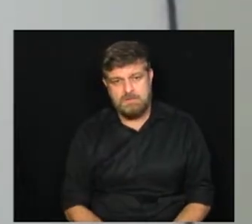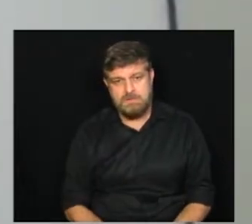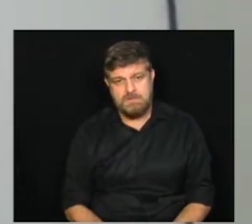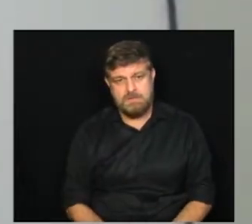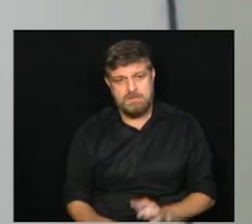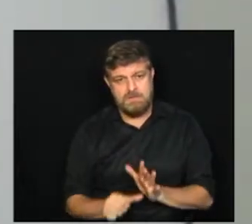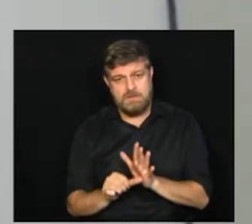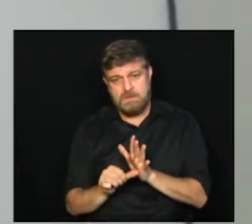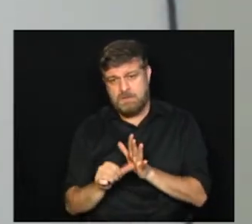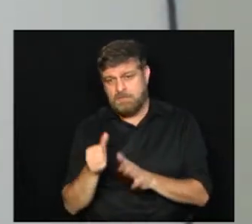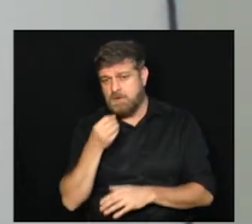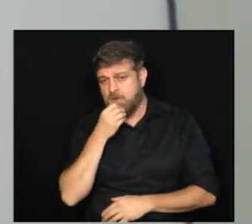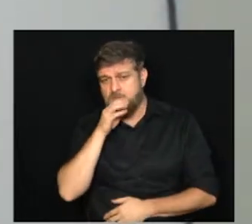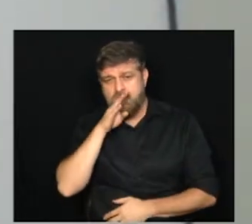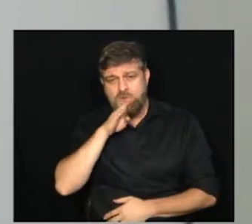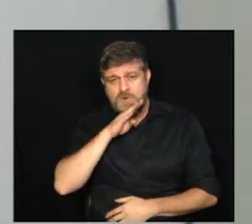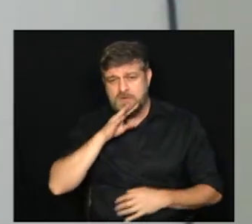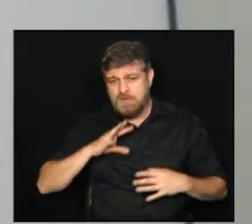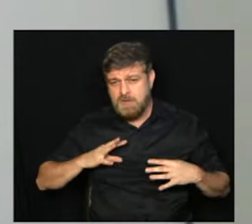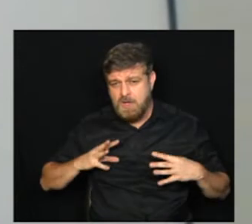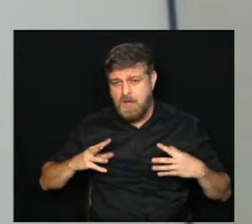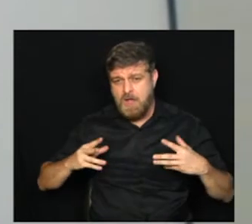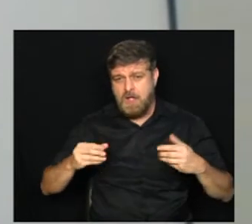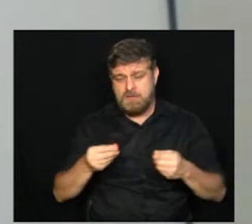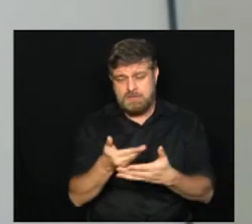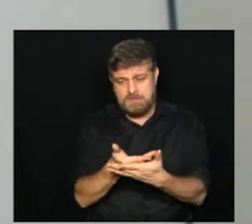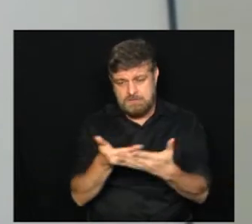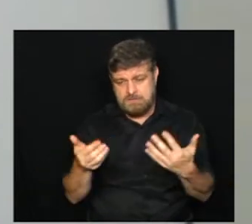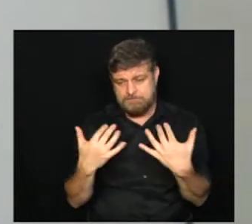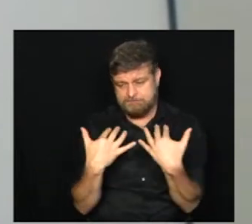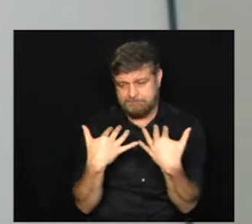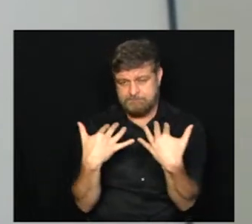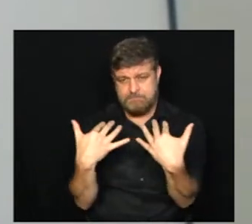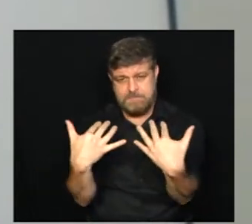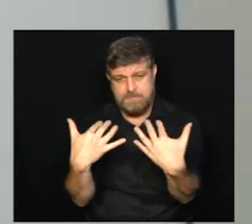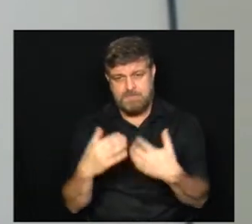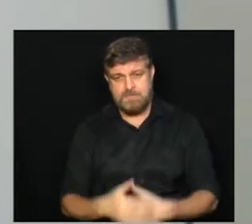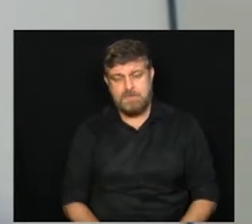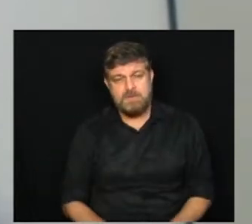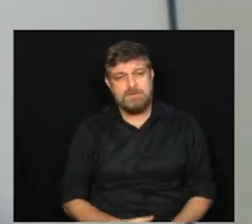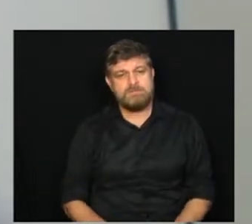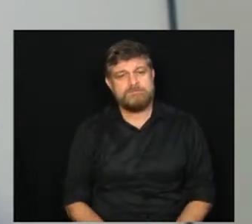Primeiramente, boa tarde a todas, todos e todas que nos assistem nesse momento.